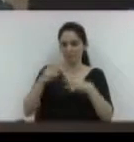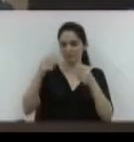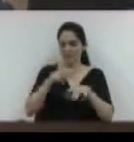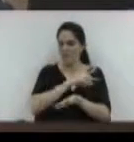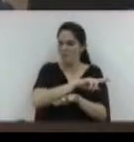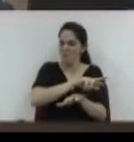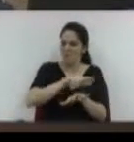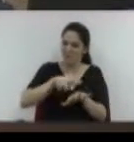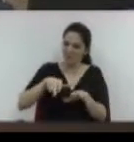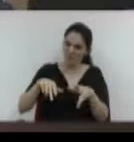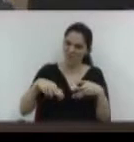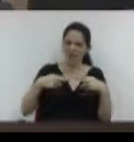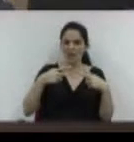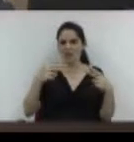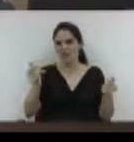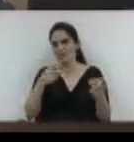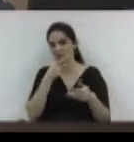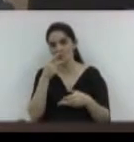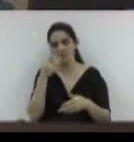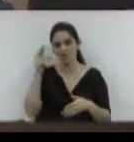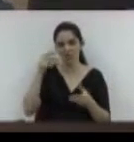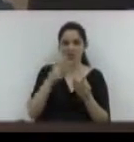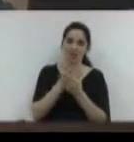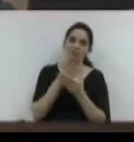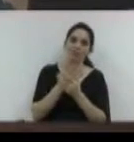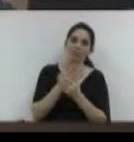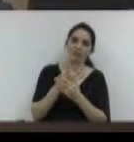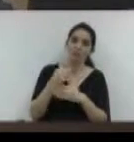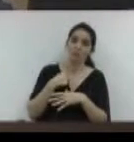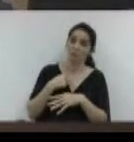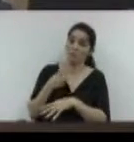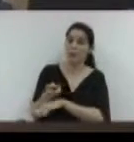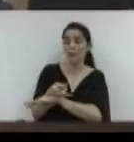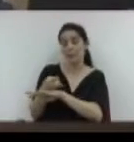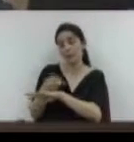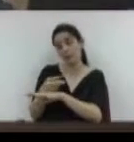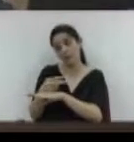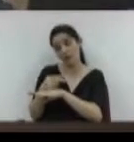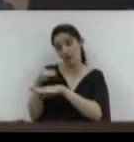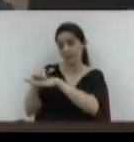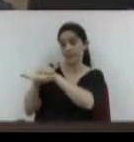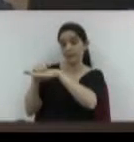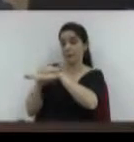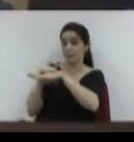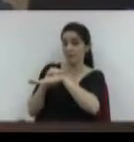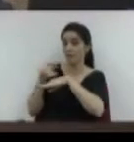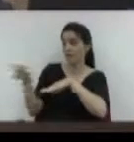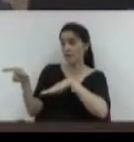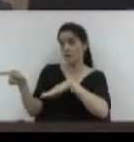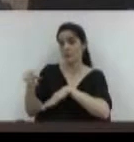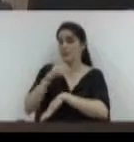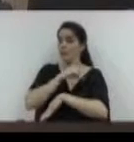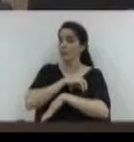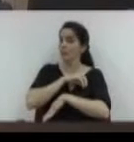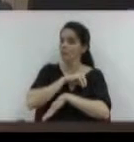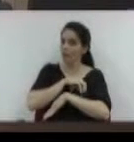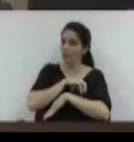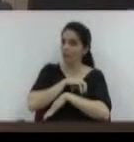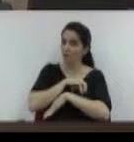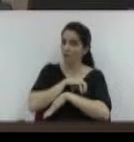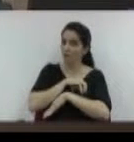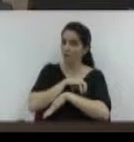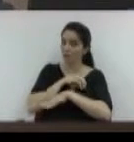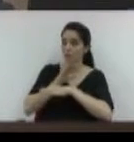Câmara Municipal. Eu fui, procurei ele e falei, olha, você ganha salário para você orientar